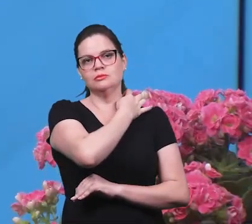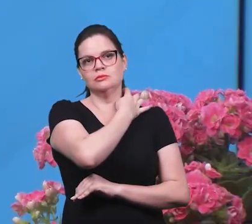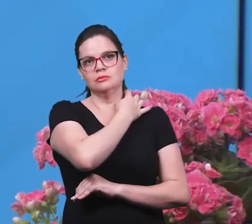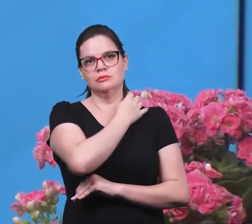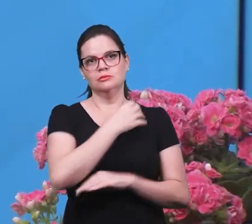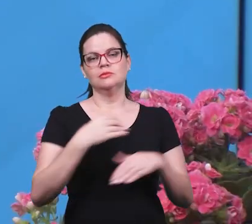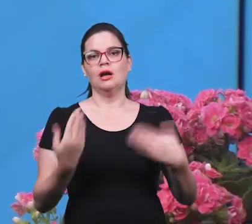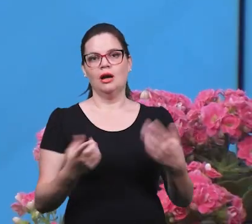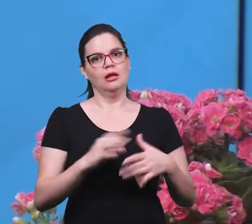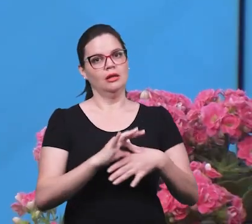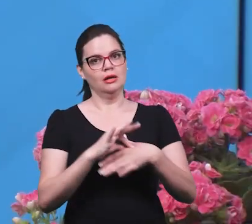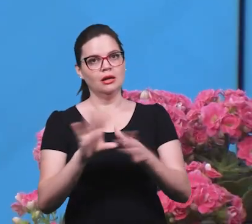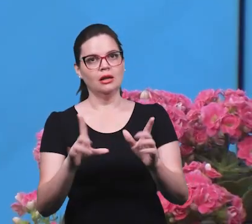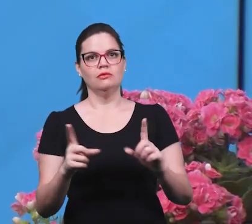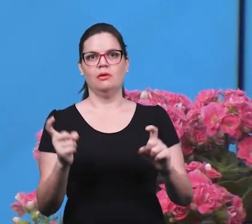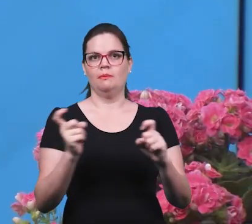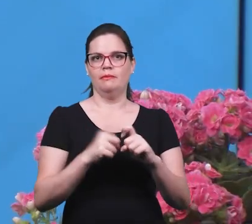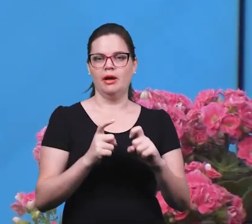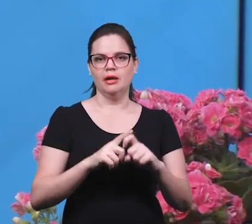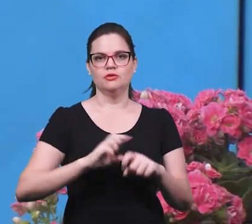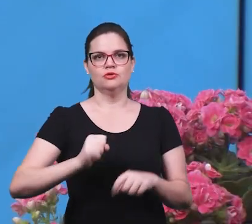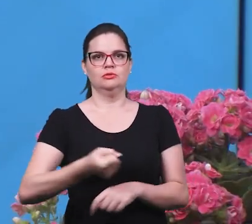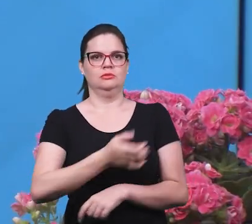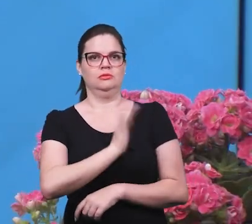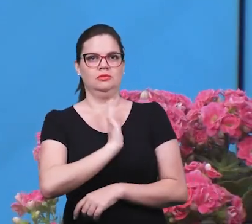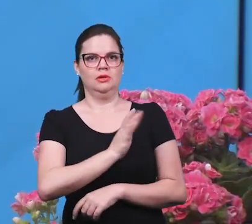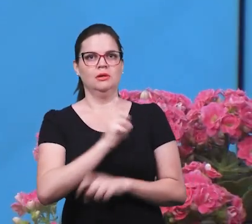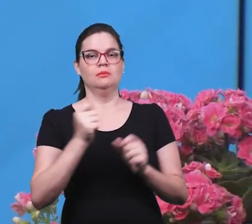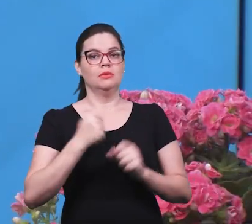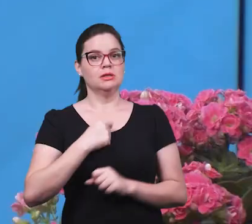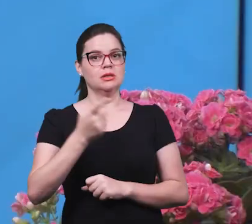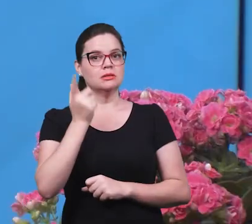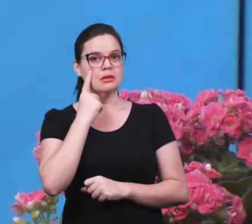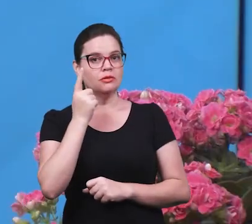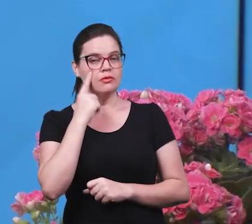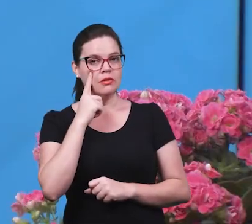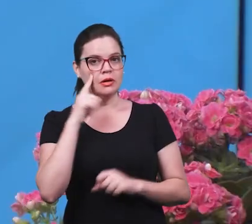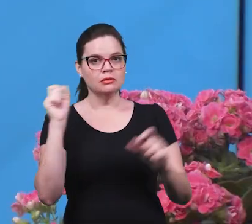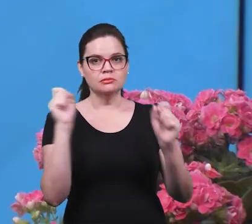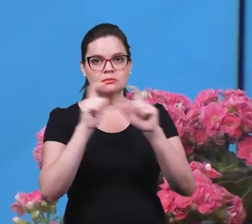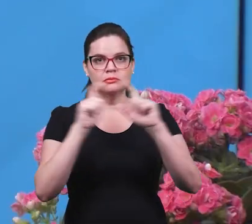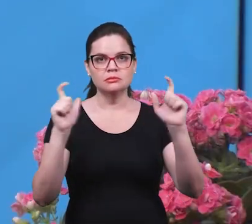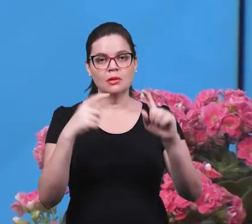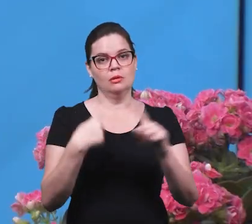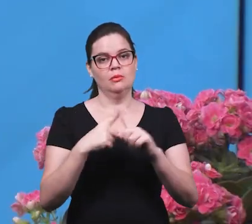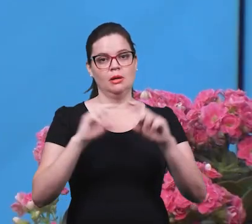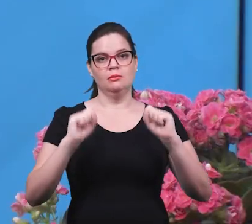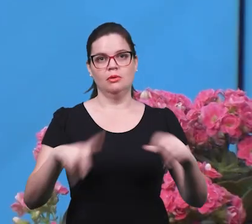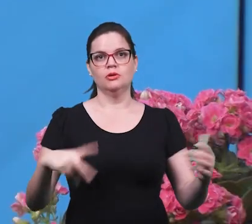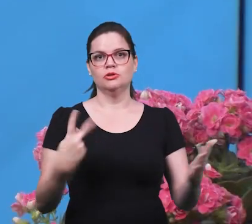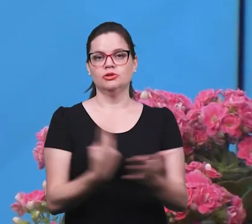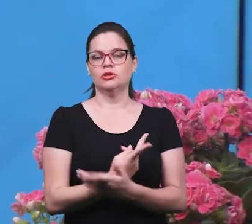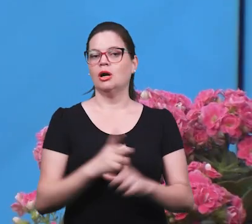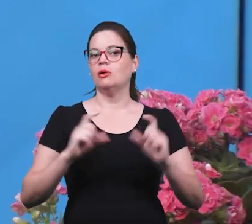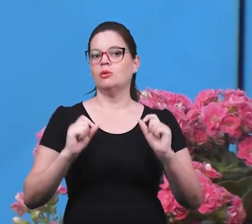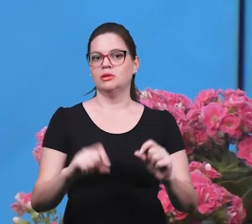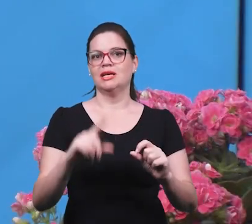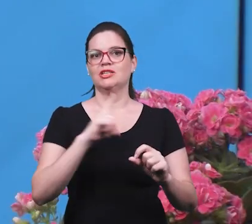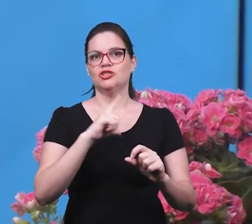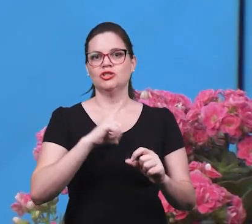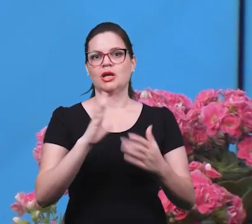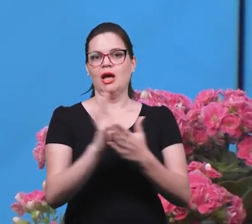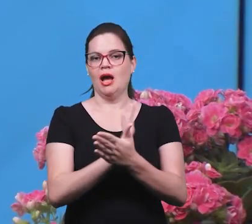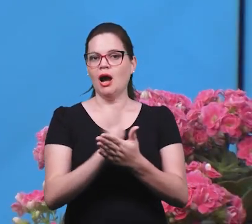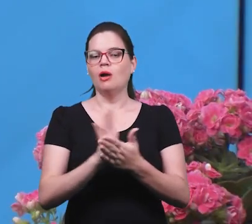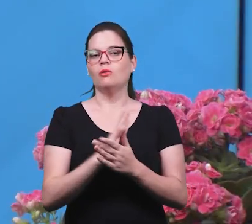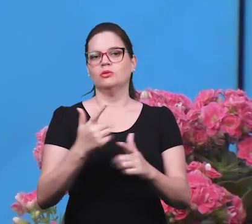o cardiologista, o médico que está acompanhando o paciente, ele precisa ficar atento, porque as complicações de curto prazo, o